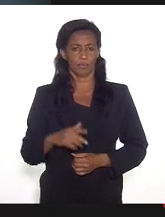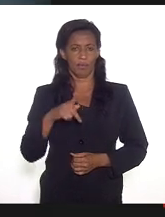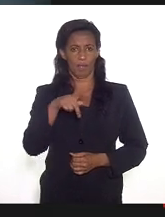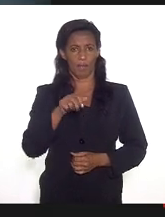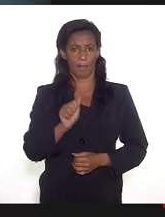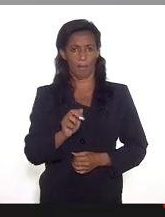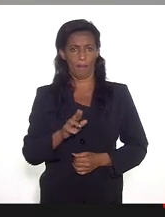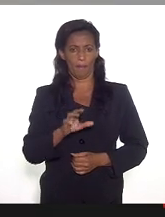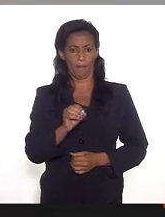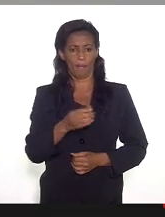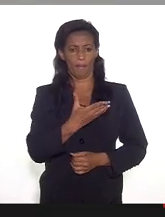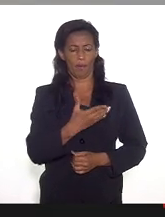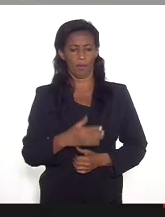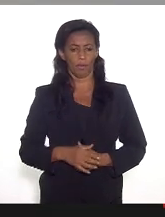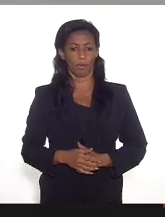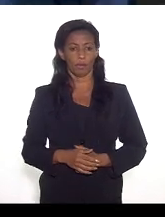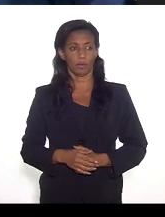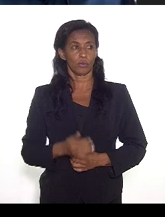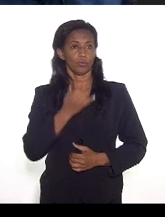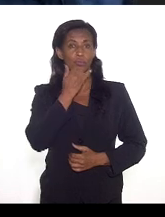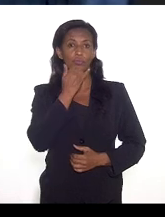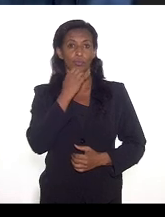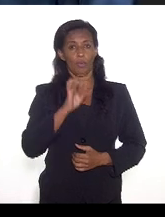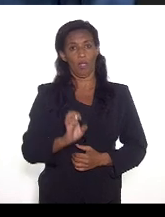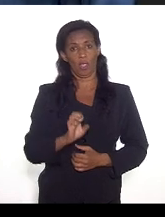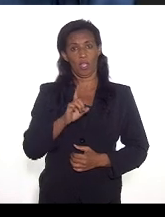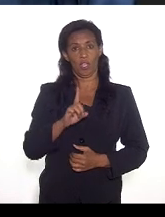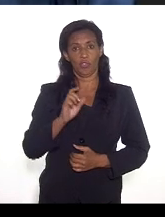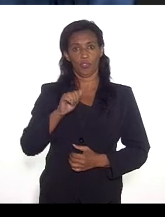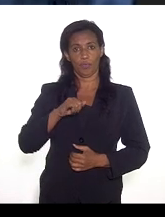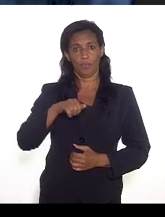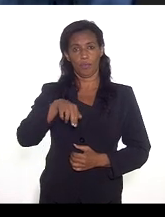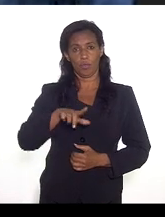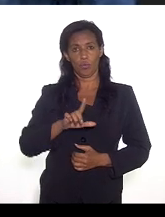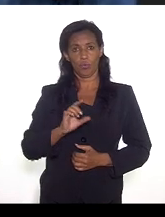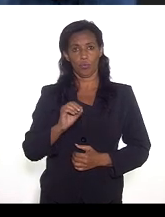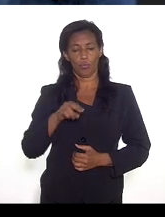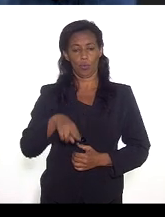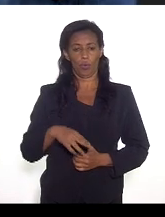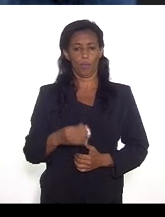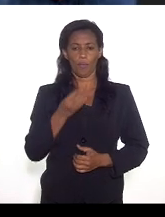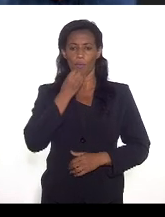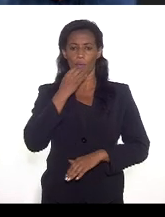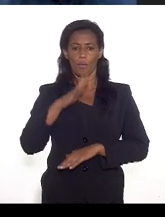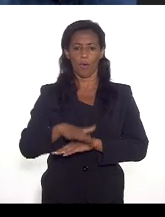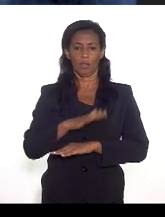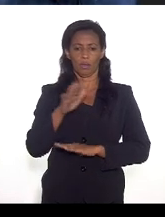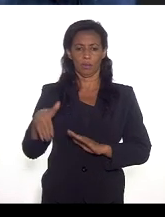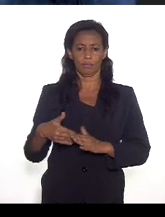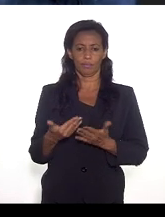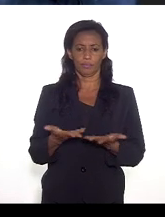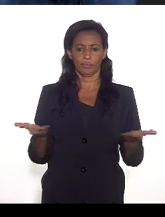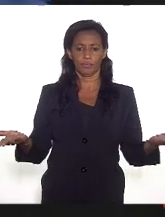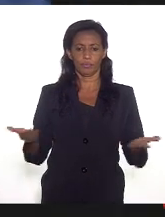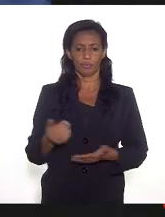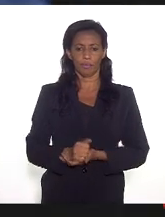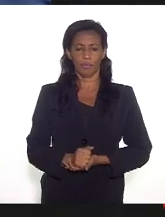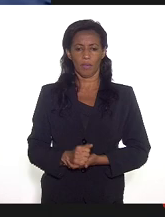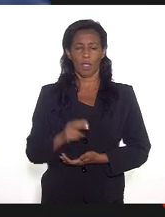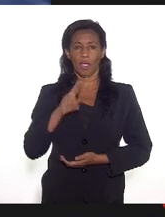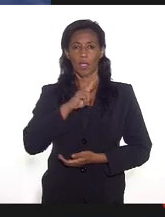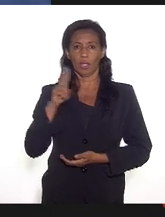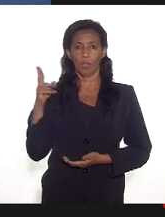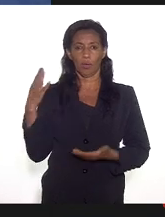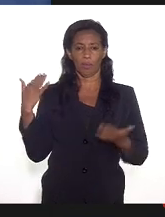Paulo Vidal. O Edmilson Monteiro antes. Ah, Edmilson. Bem, primeiramente, boa tarde a todos. Gostaria de, em nome da